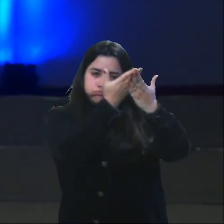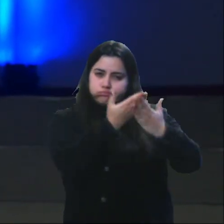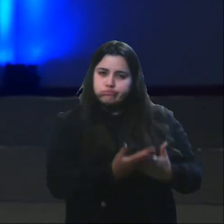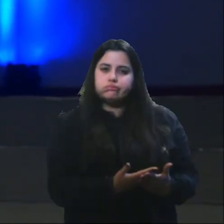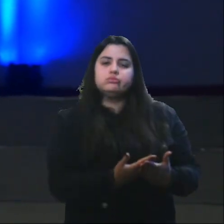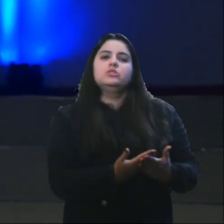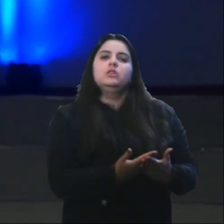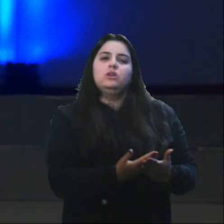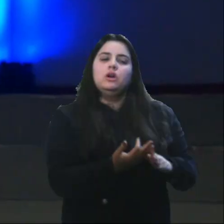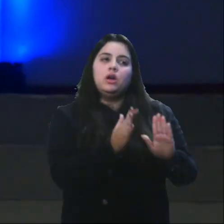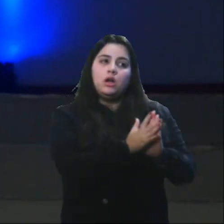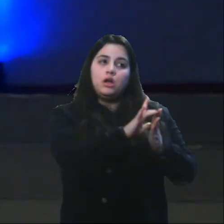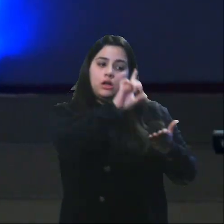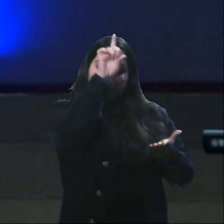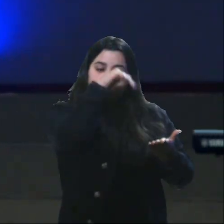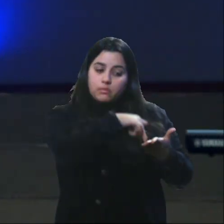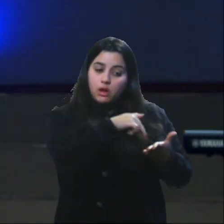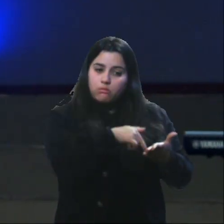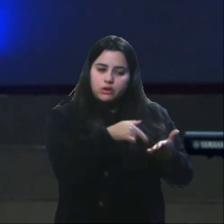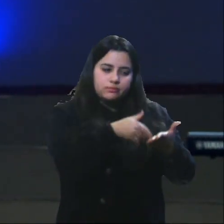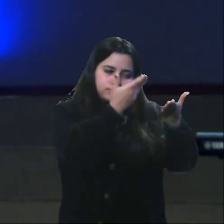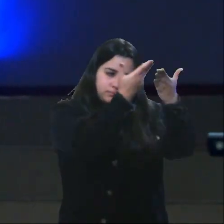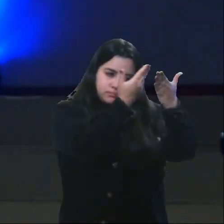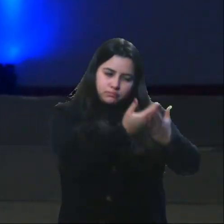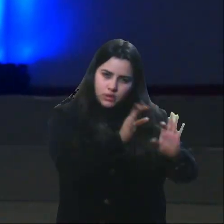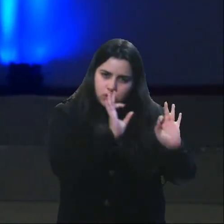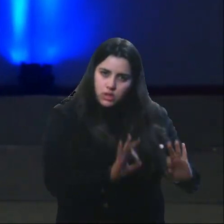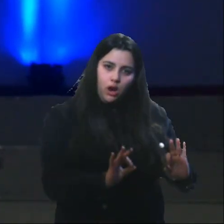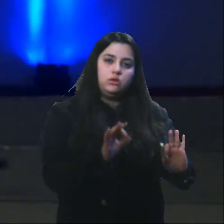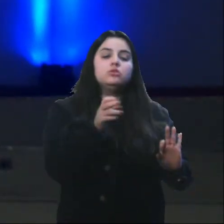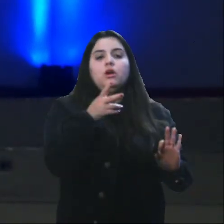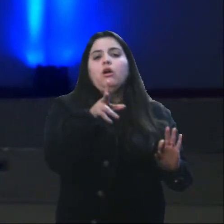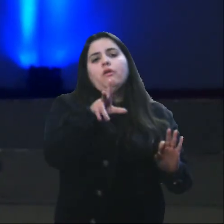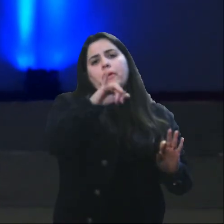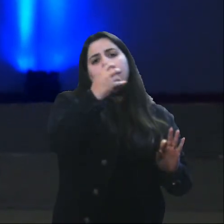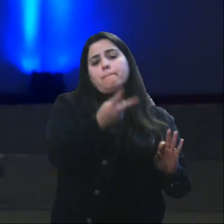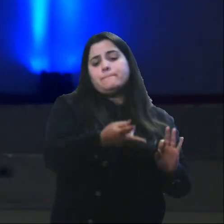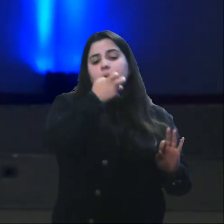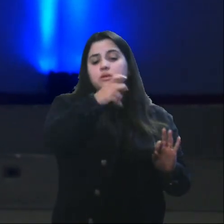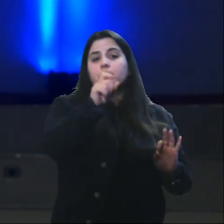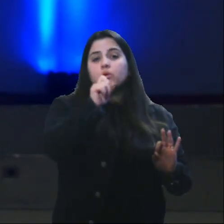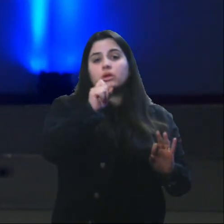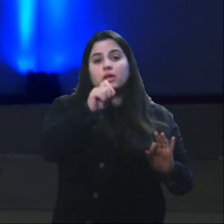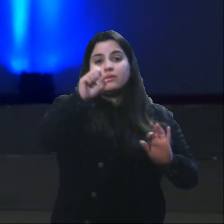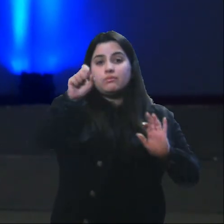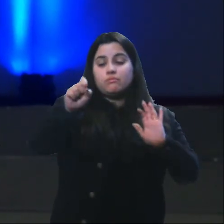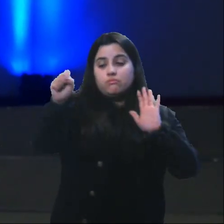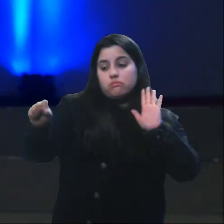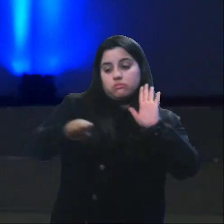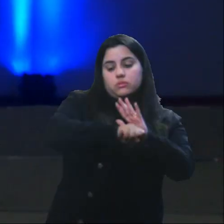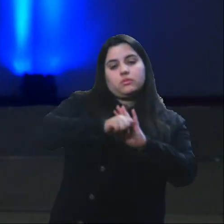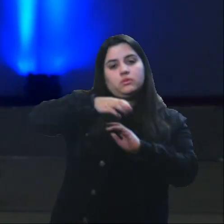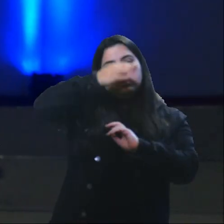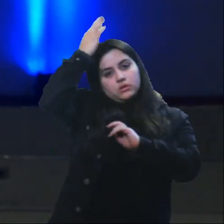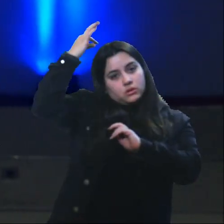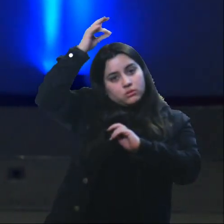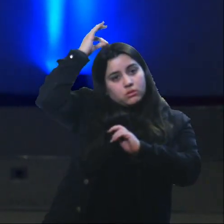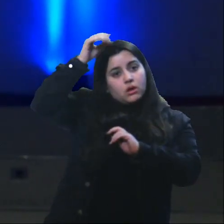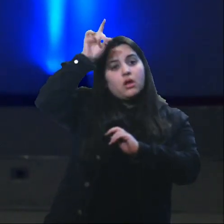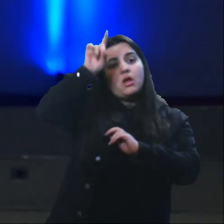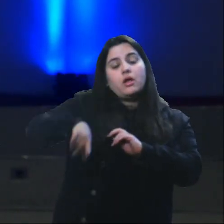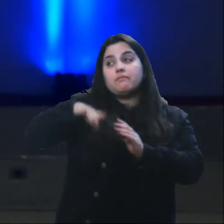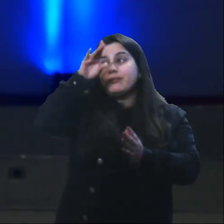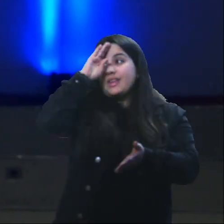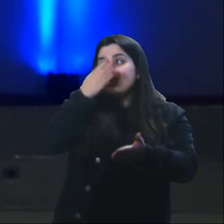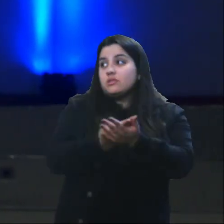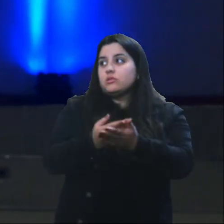criteriosamente, você vai ver que o batismo no Espírito tem a ver com crer no Senhor Jesus, e aí você recebe Deus